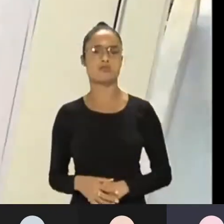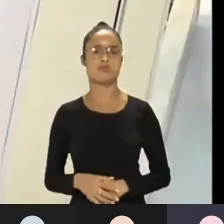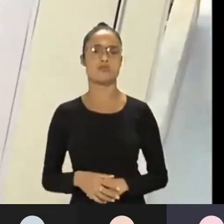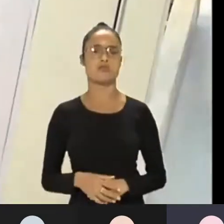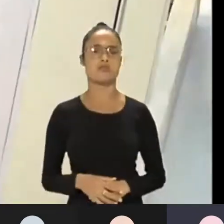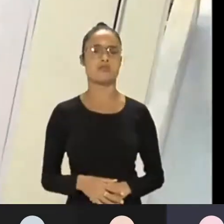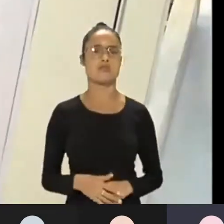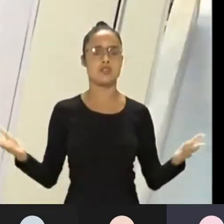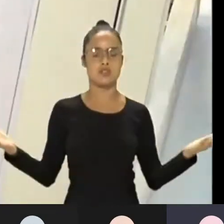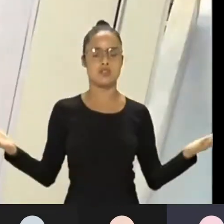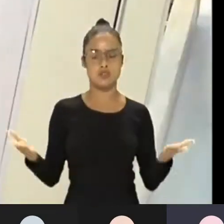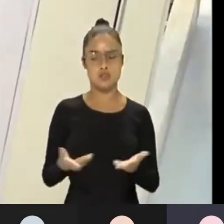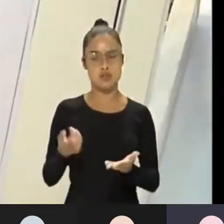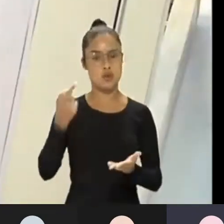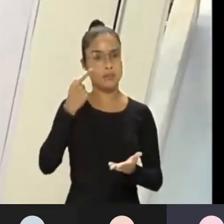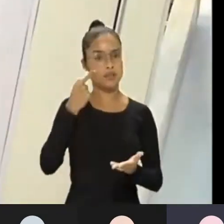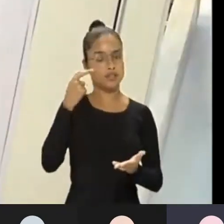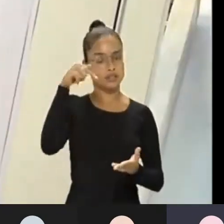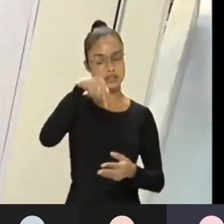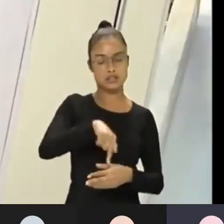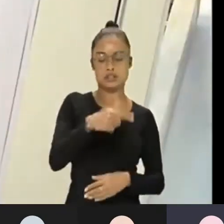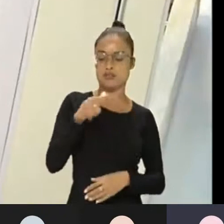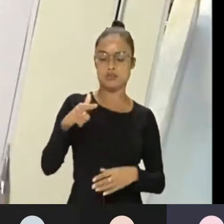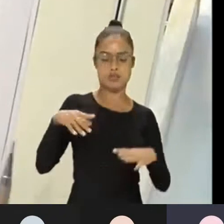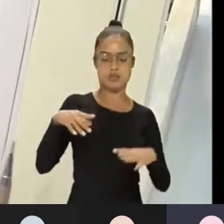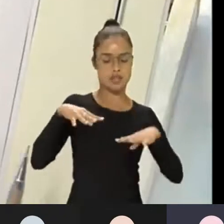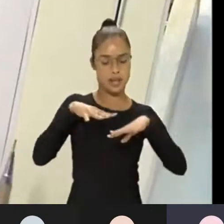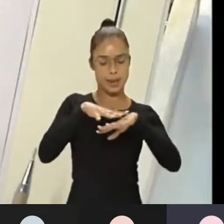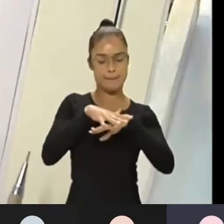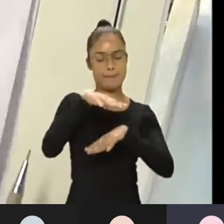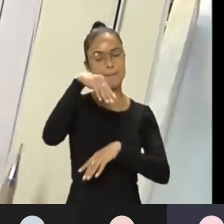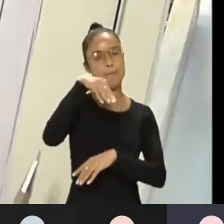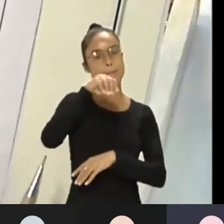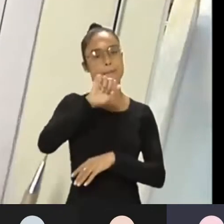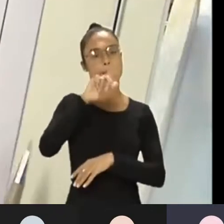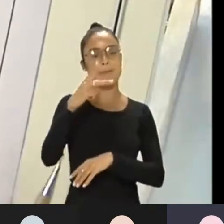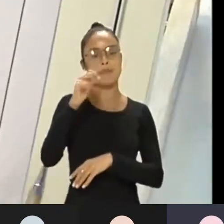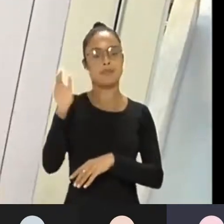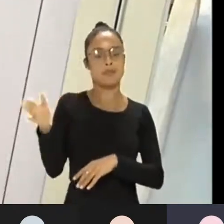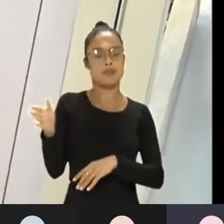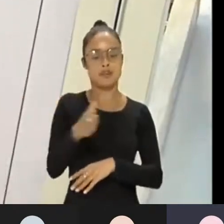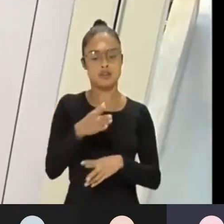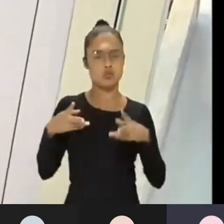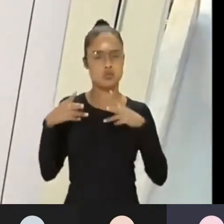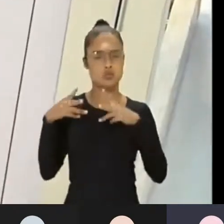outra representação feita sem a malha isométrica. Eu tenho o mesmo objeto,